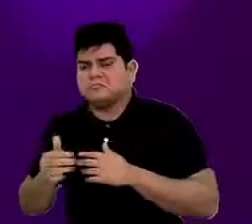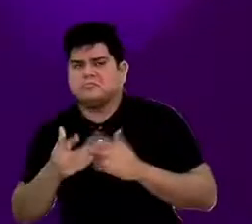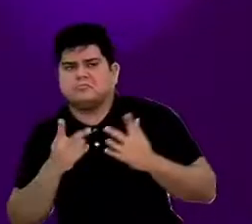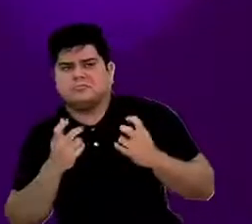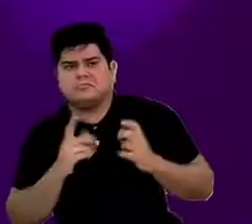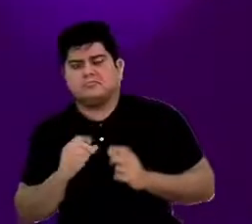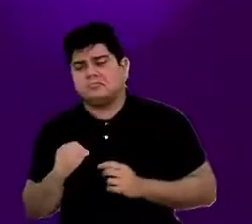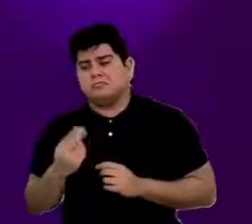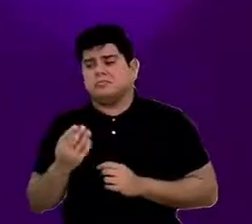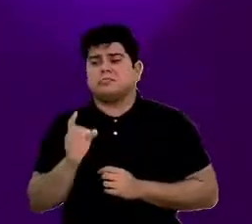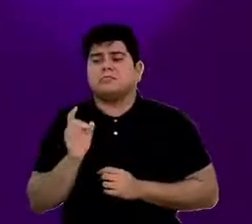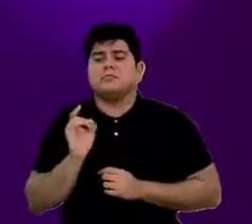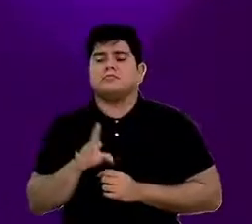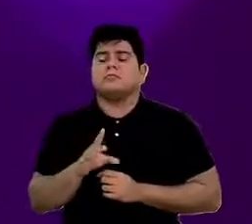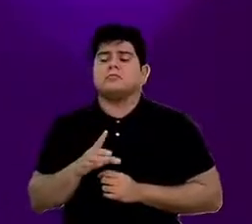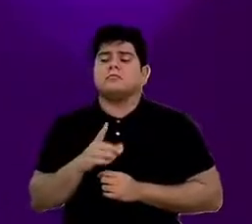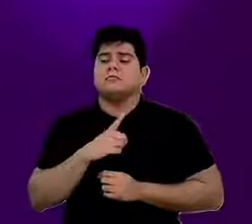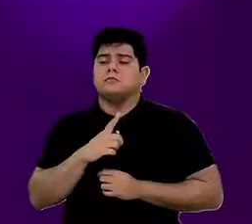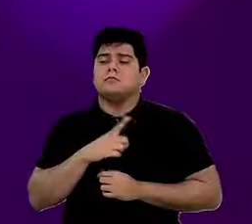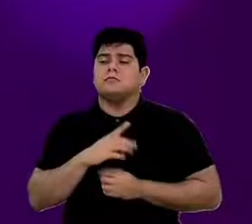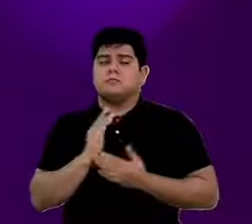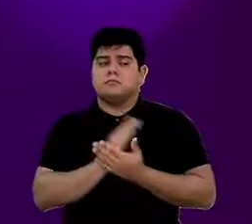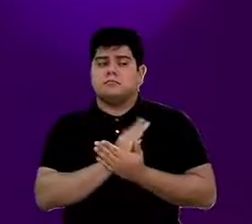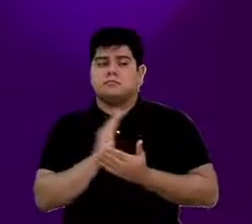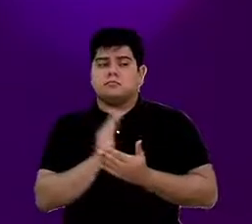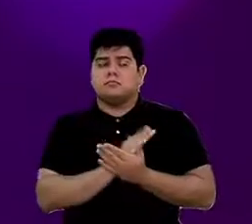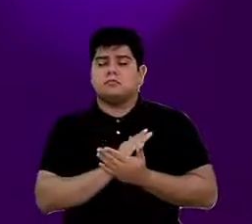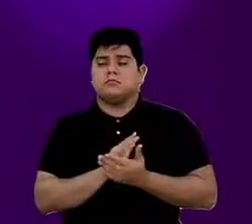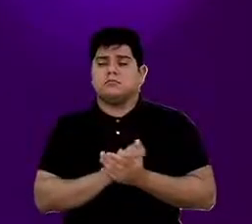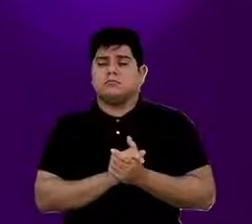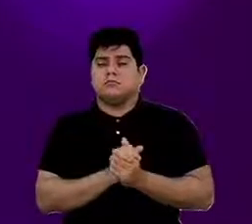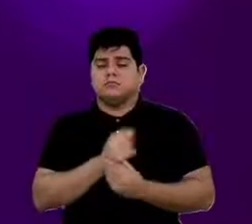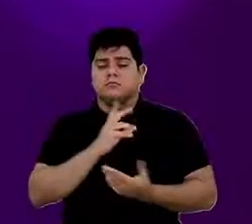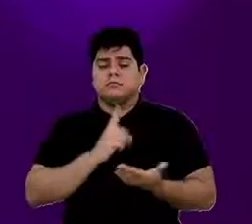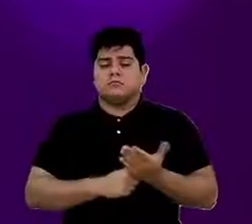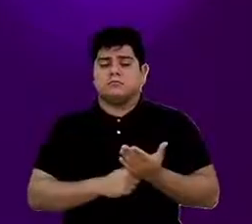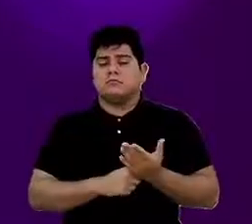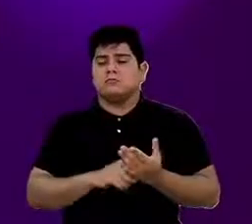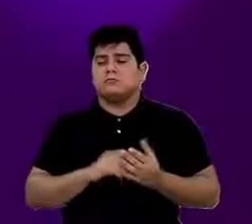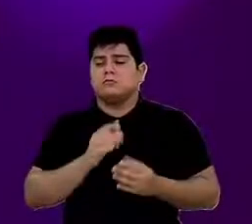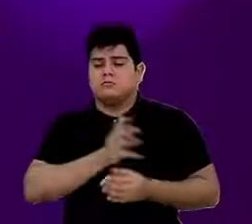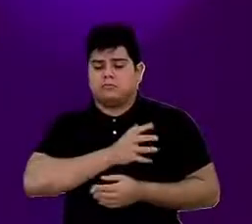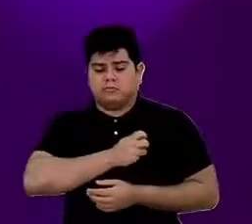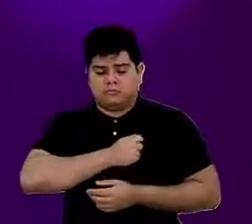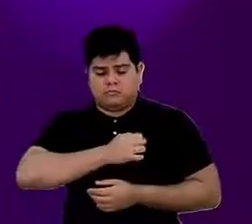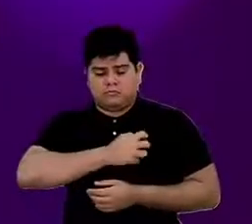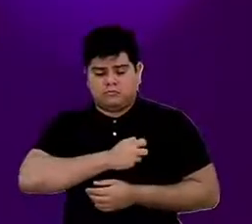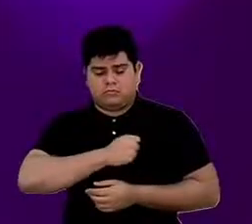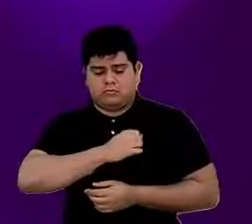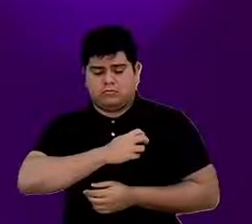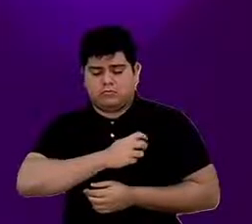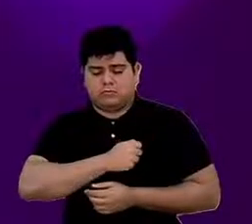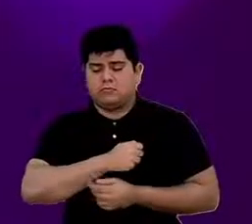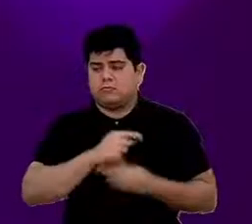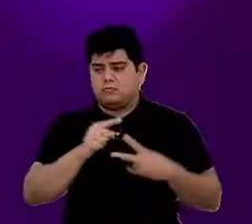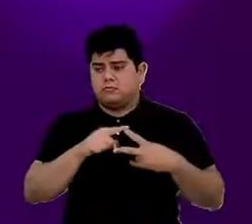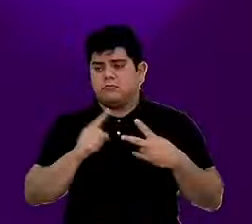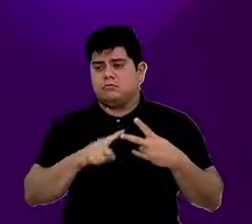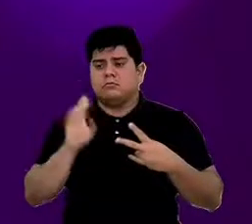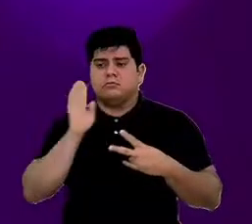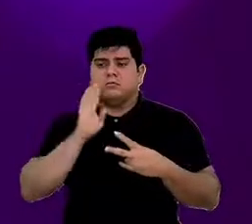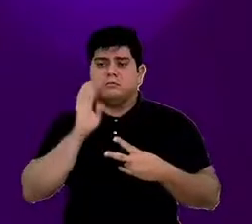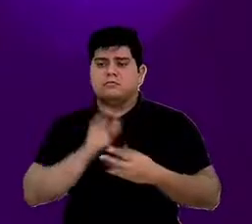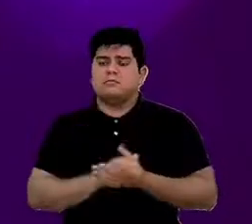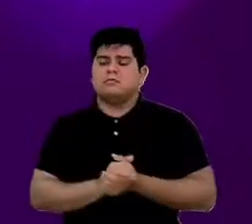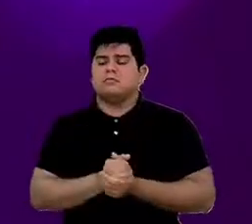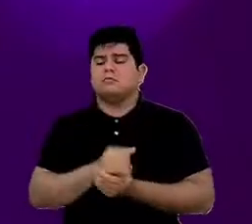ou apenas naquele que já tem algum grau de comprometimento ventricular. Então, 2 estudos bastante interessantes. Para a